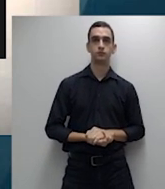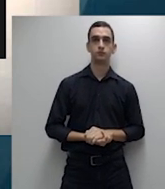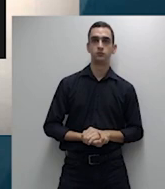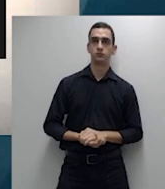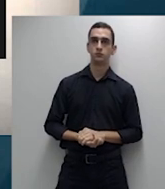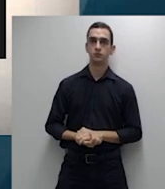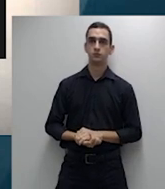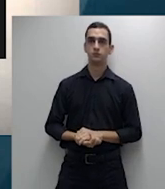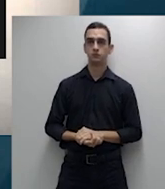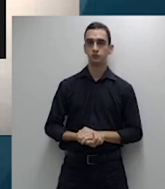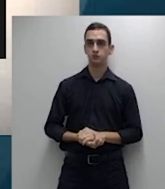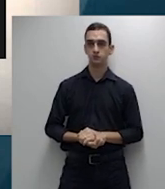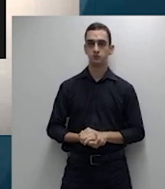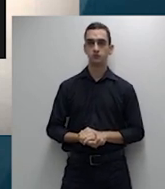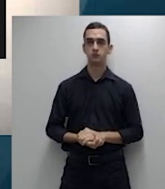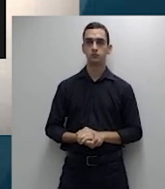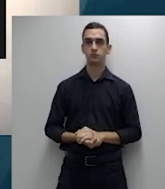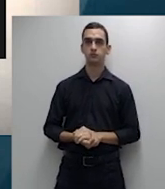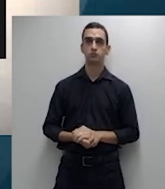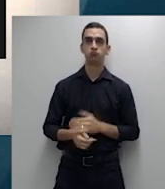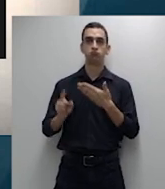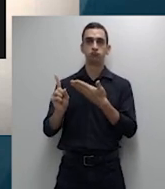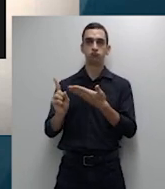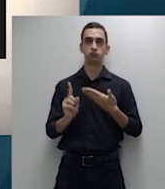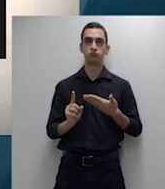eu tô Rodrigo Souza